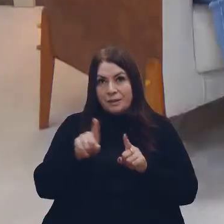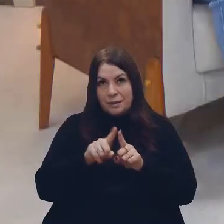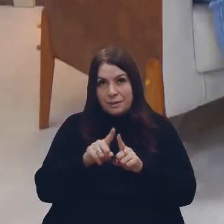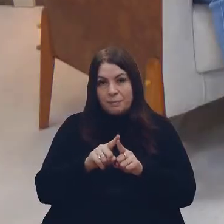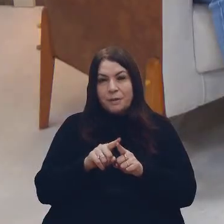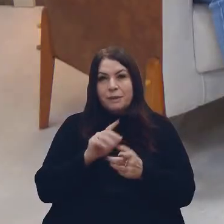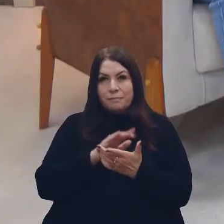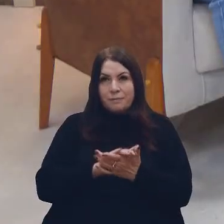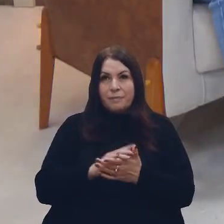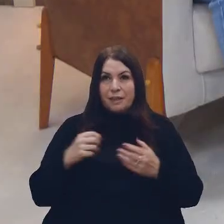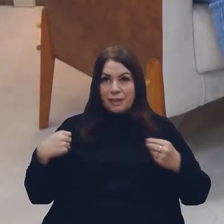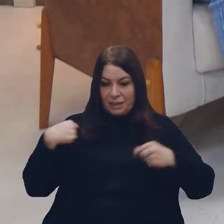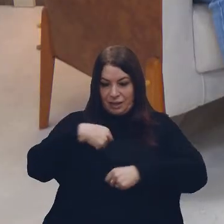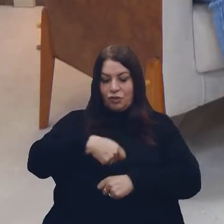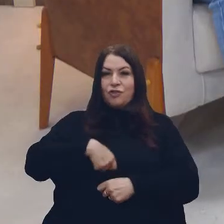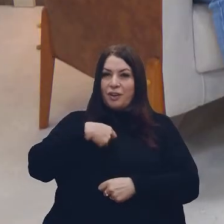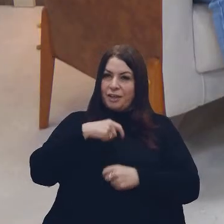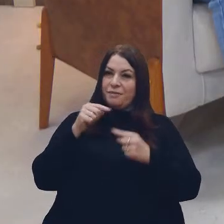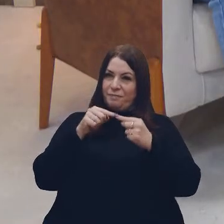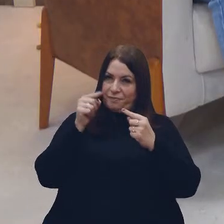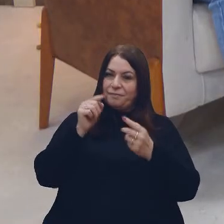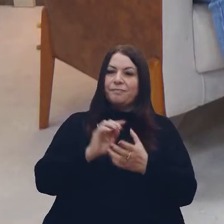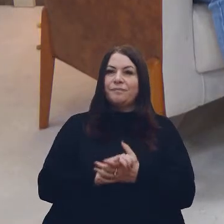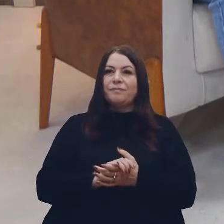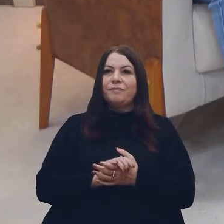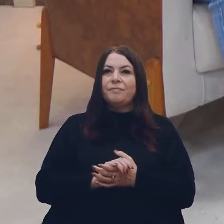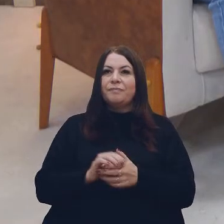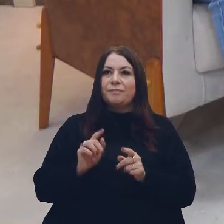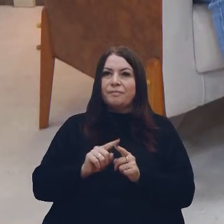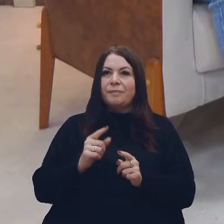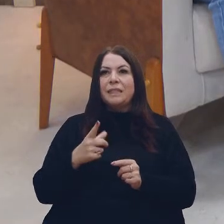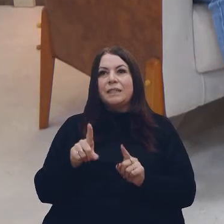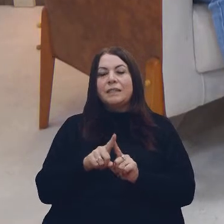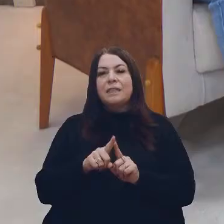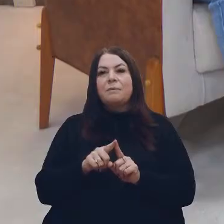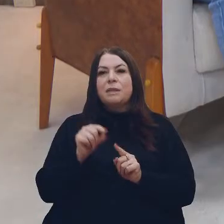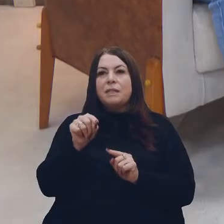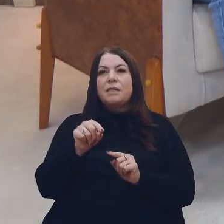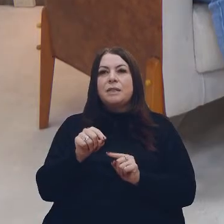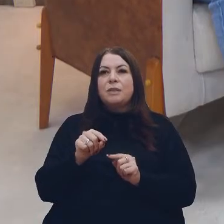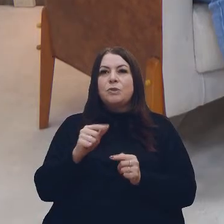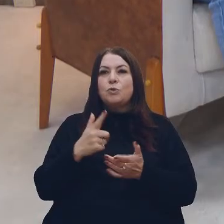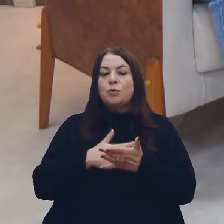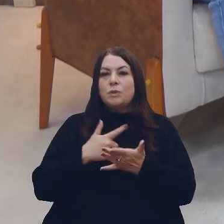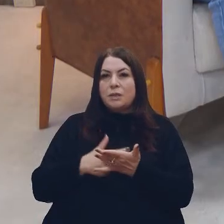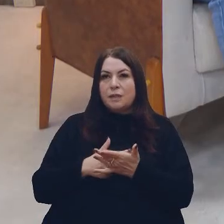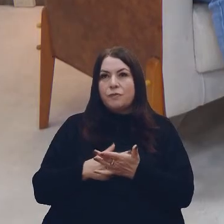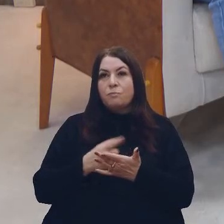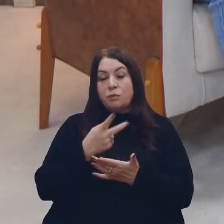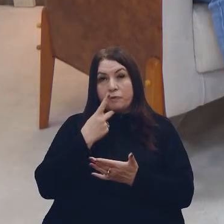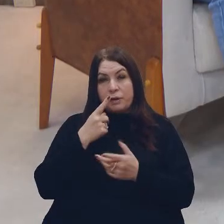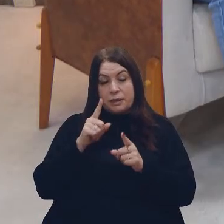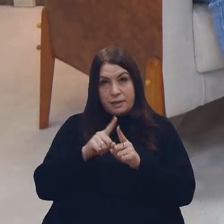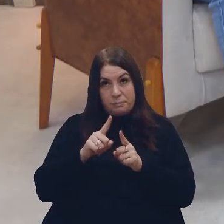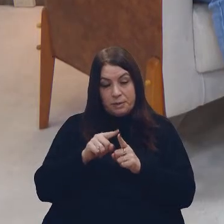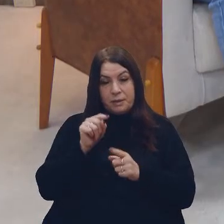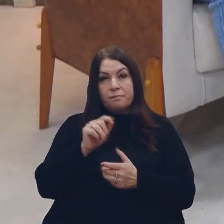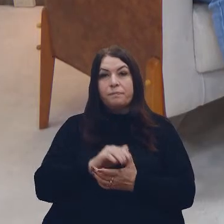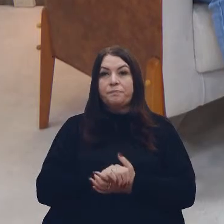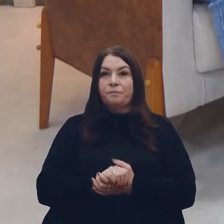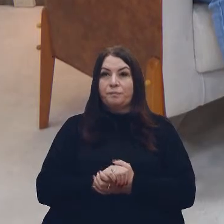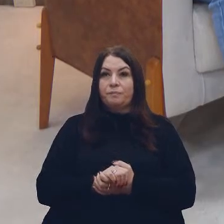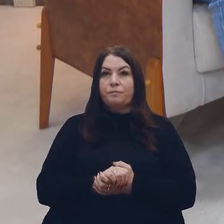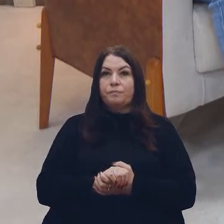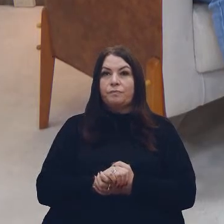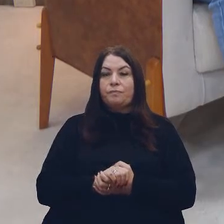propósito, a jaqueta tem um pouco a ver. E aí também essa questão da literatura. Mas eu queria dizer também que essa